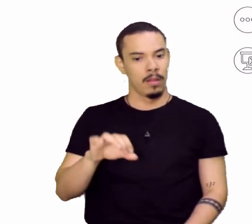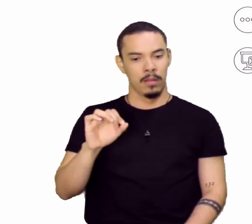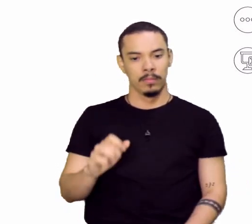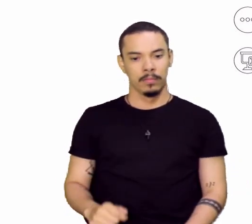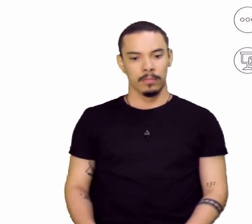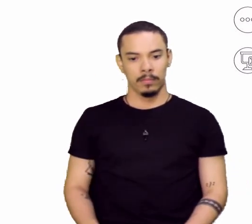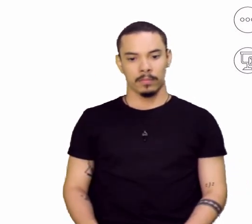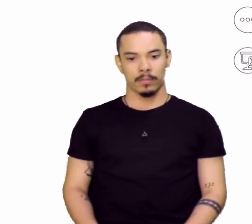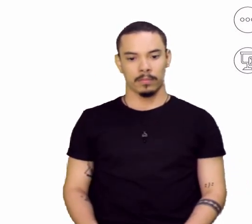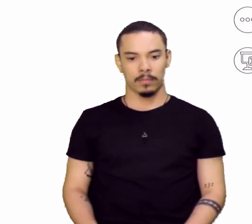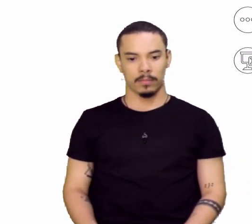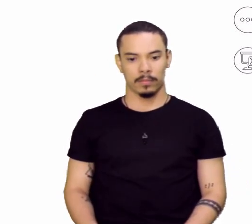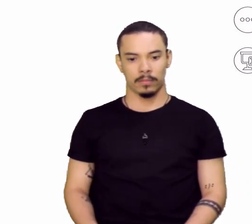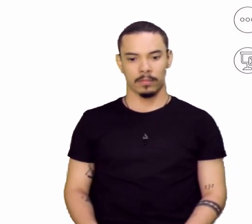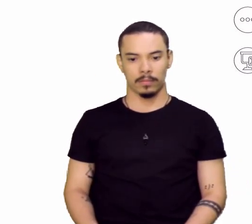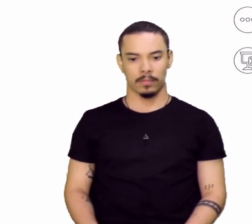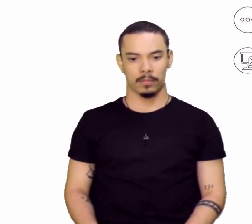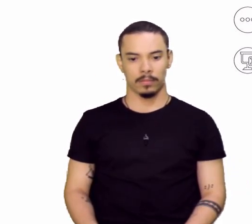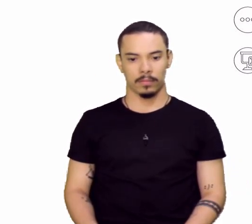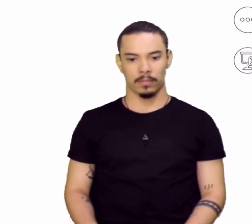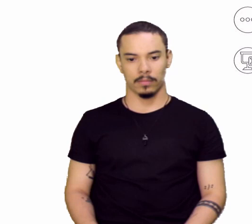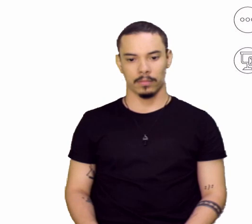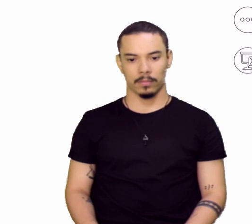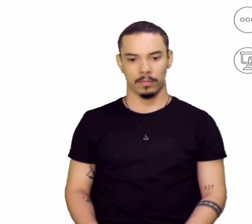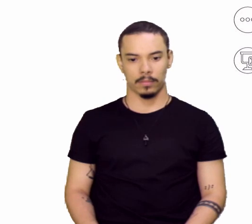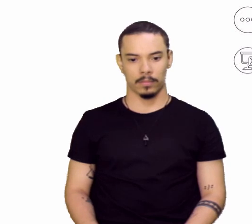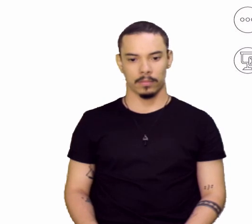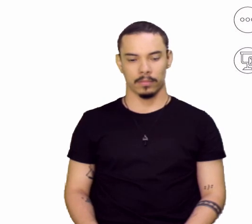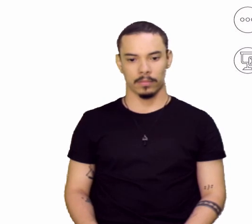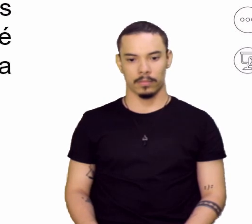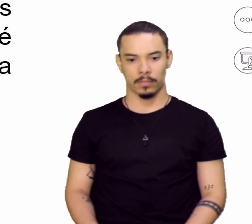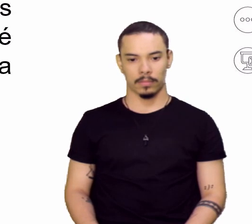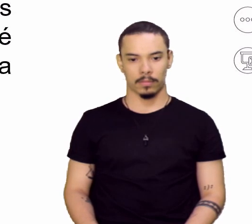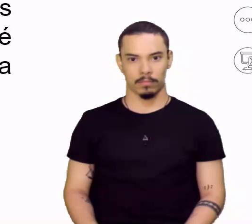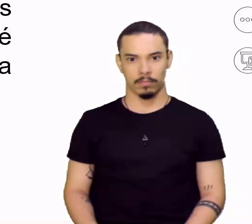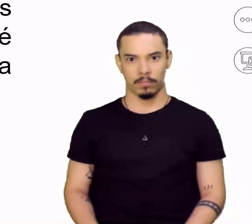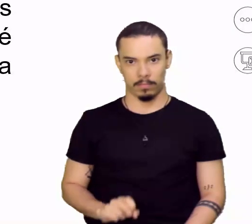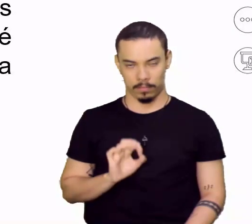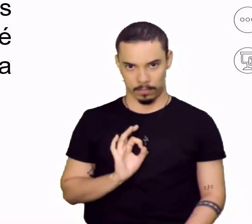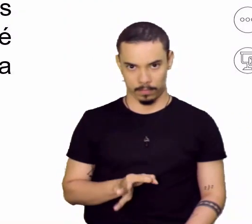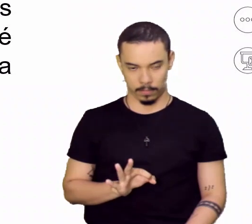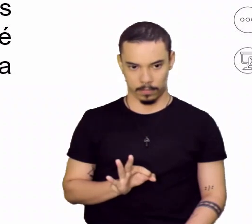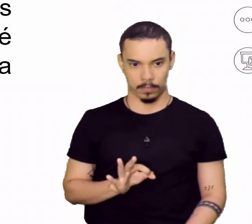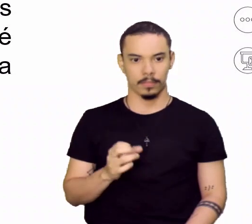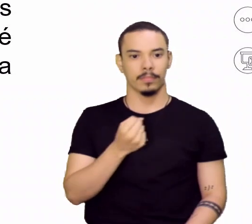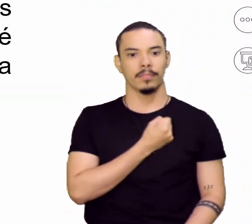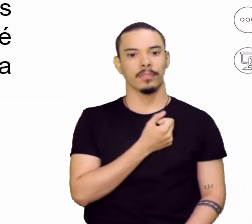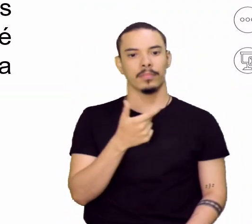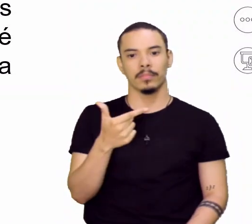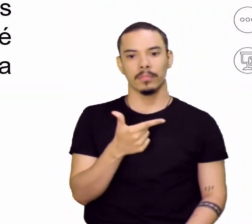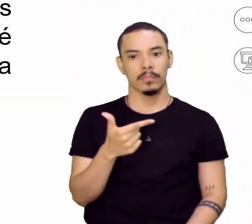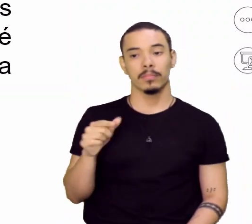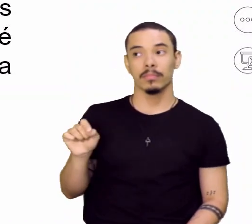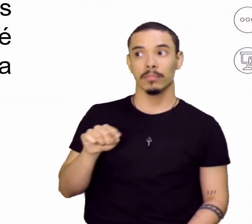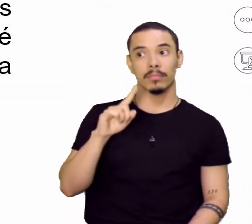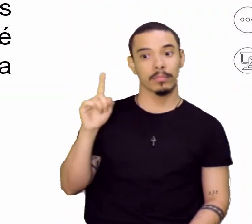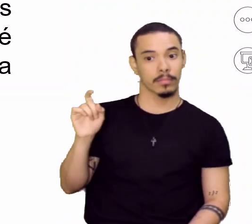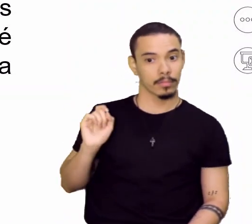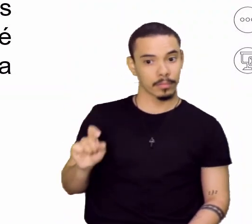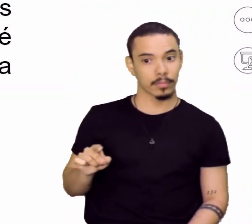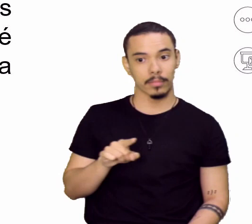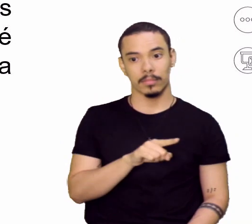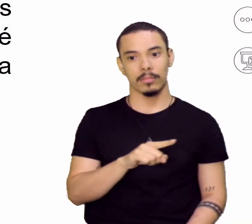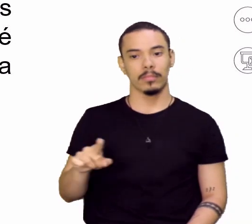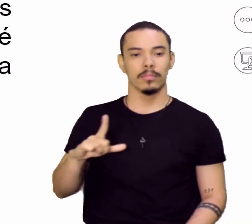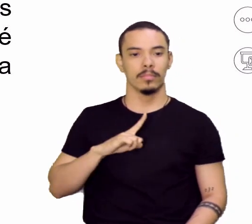no meio. Esse tem. Então é o 10. Questão 2. Suponha que você esteja no